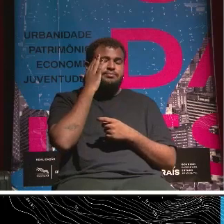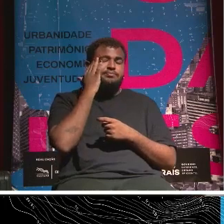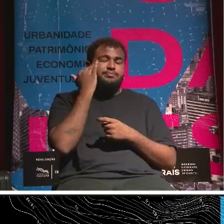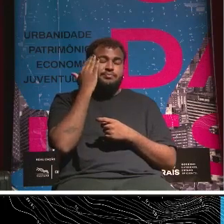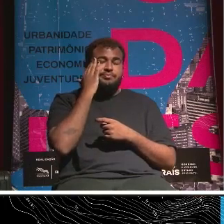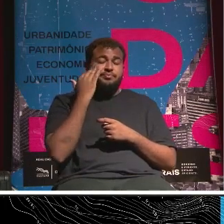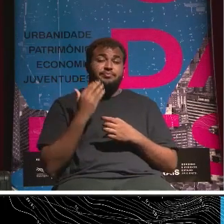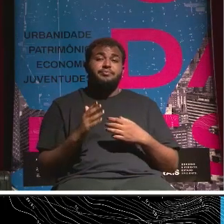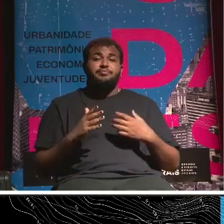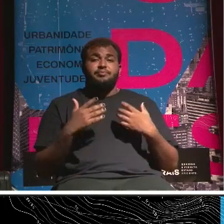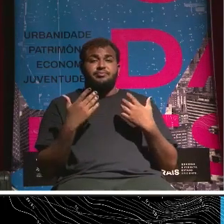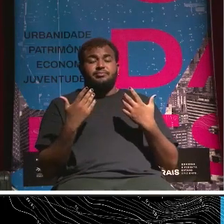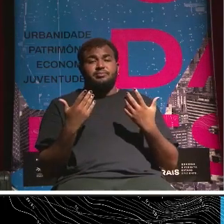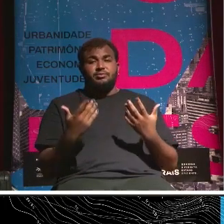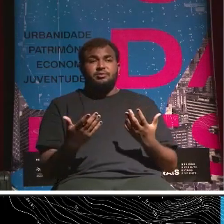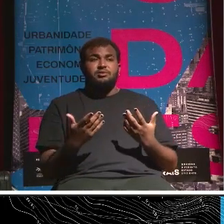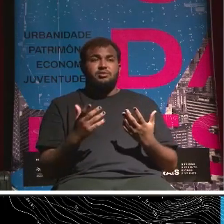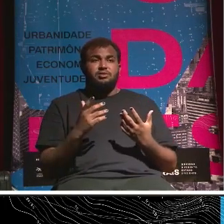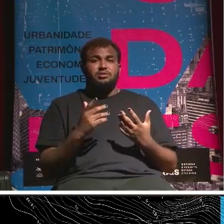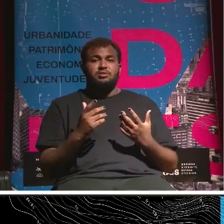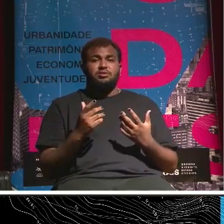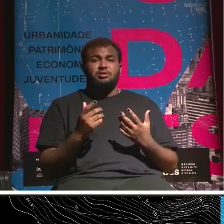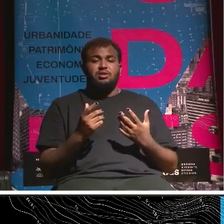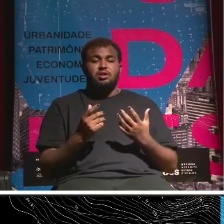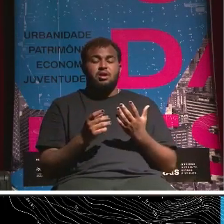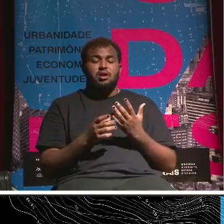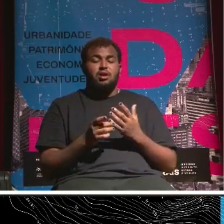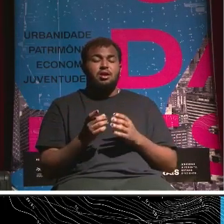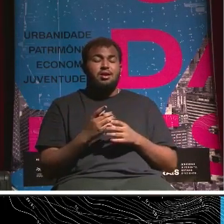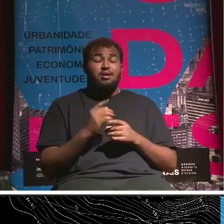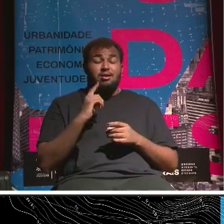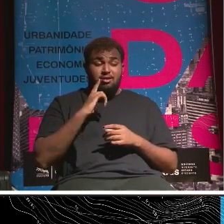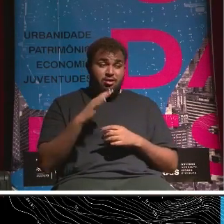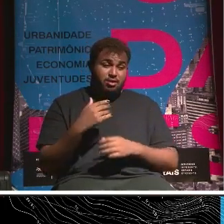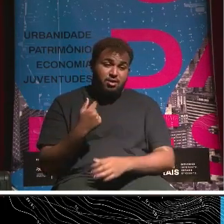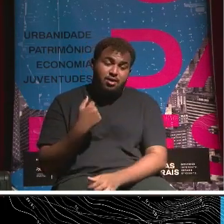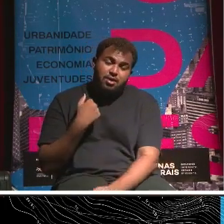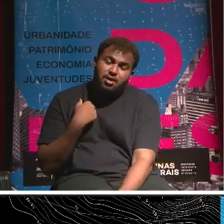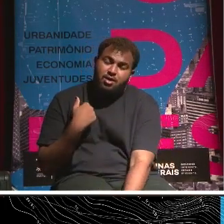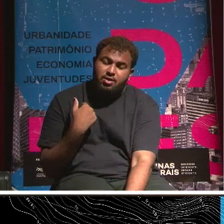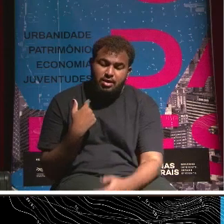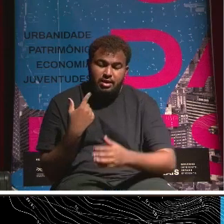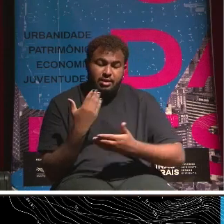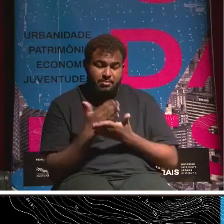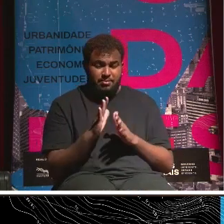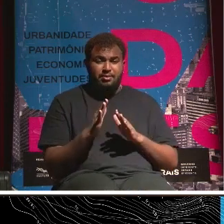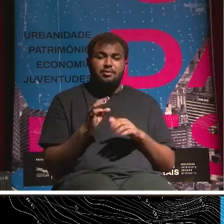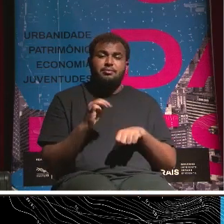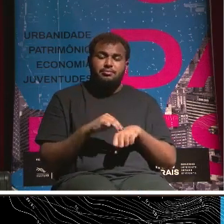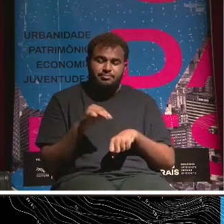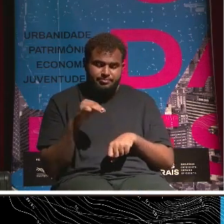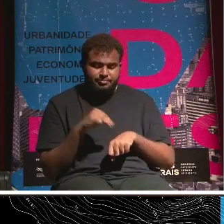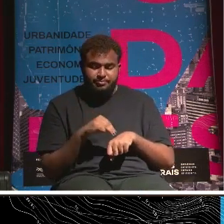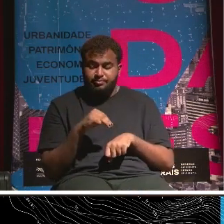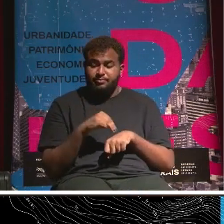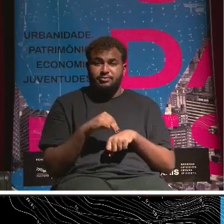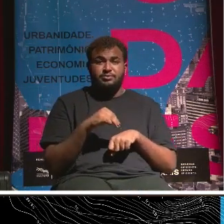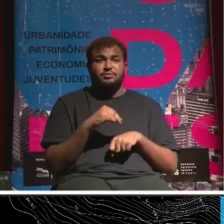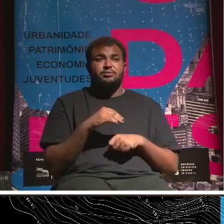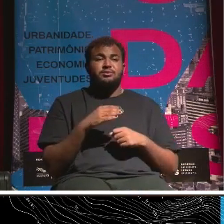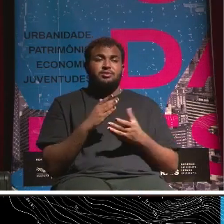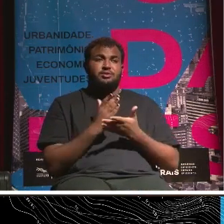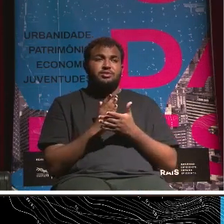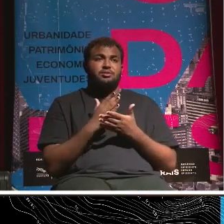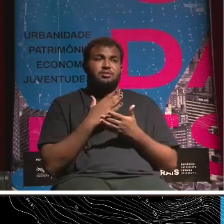Então, a administração como esse braço armado. E aí, quando eu terminei o mestrado, cortaram a minha bolsa,